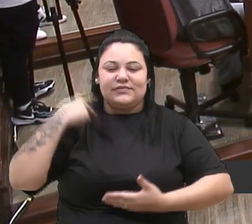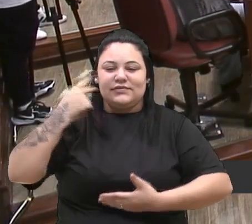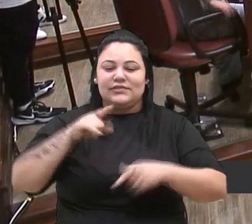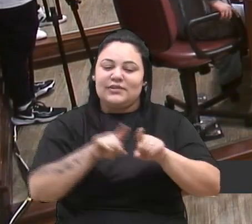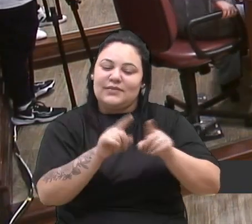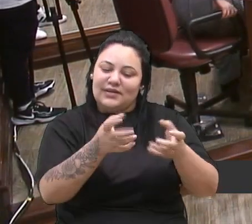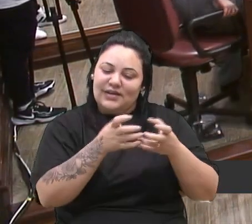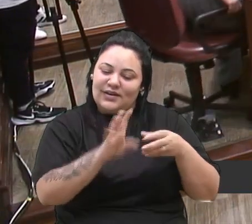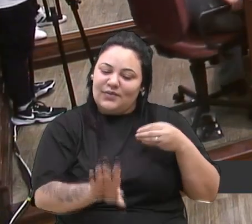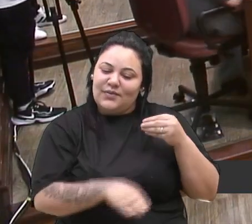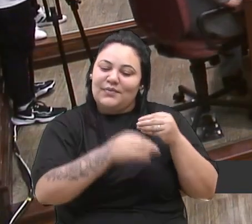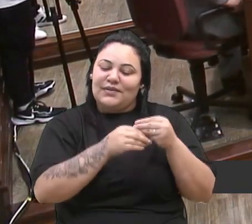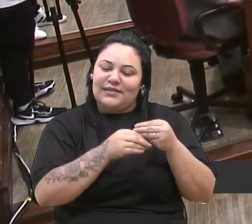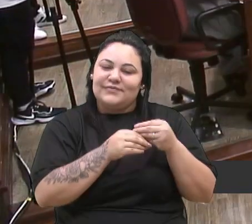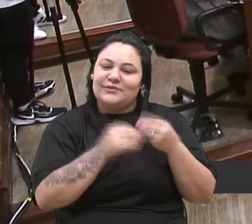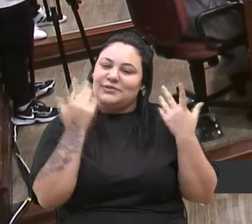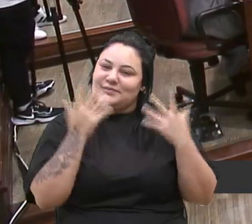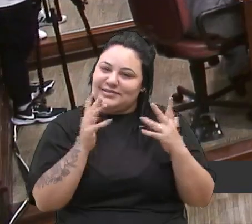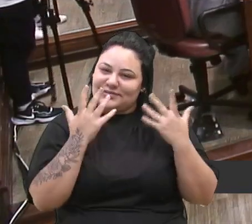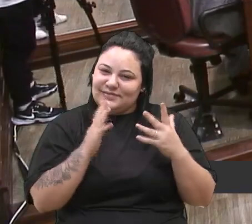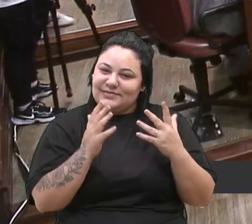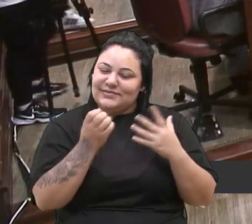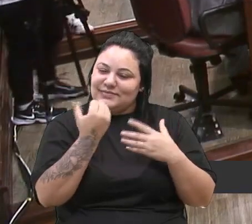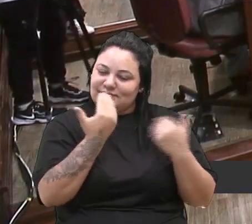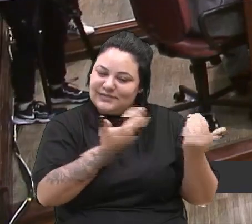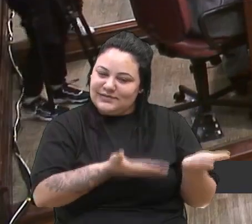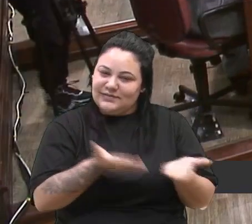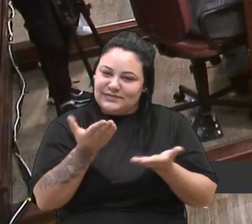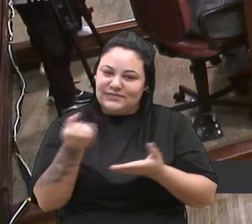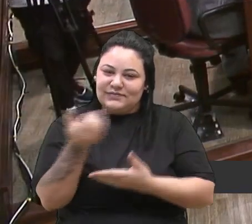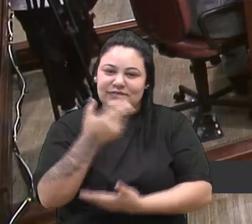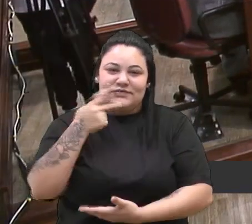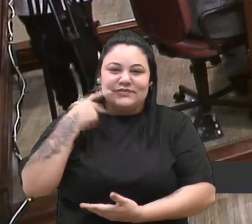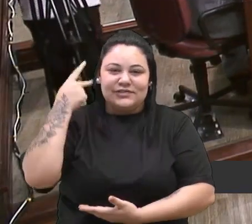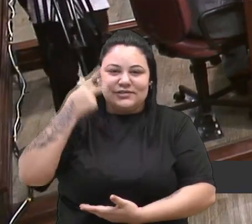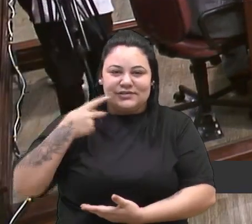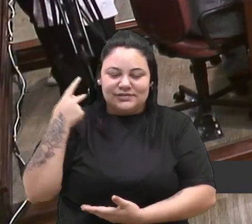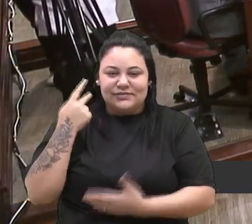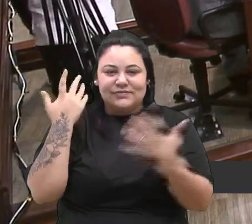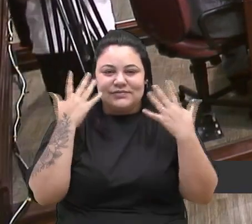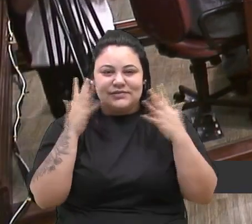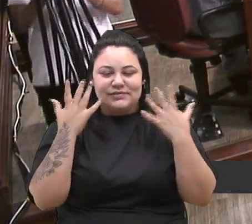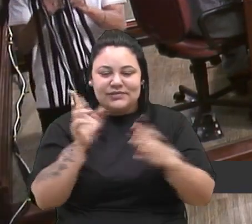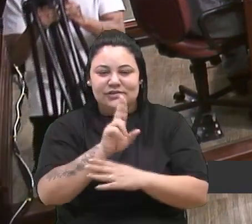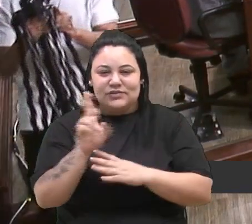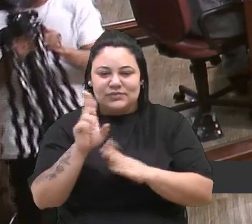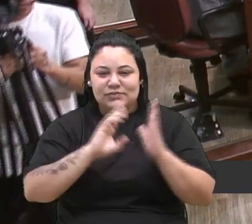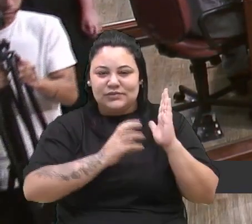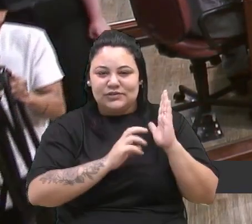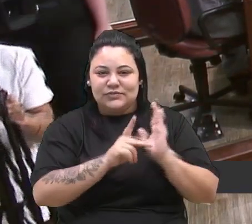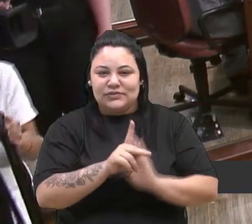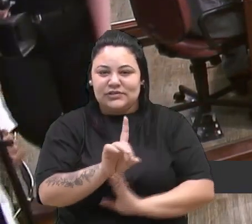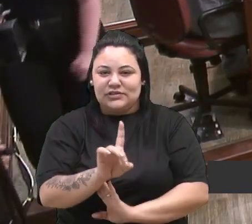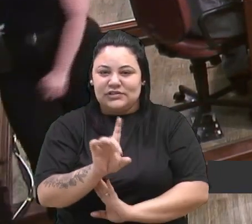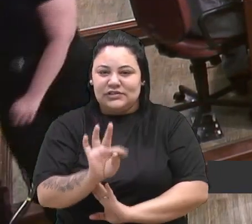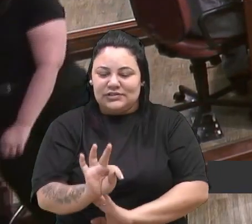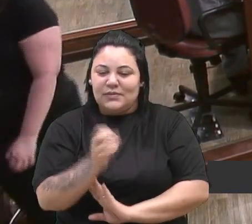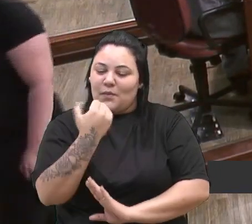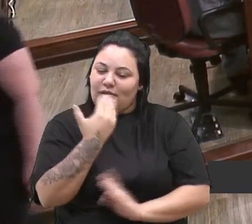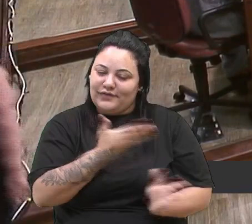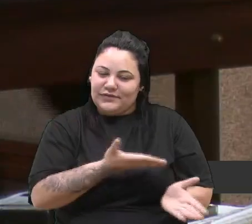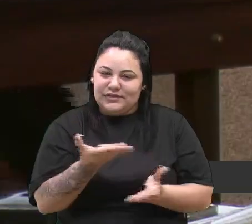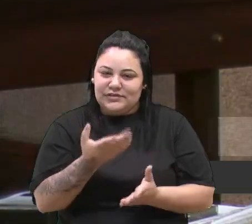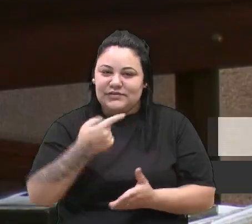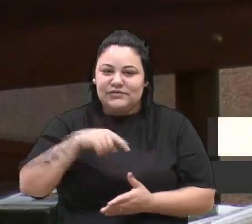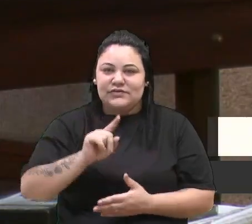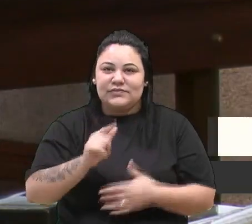essa congratulação à nova vereadora. Parabéns, seja bem-vinda. Em nome da bancada do PDT, lhe dar as boas-vindas e vamos